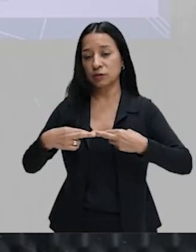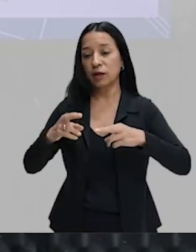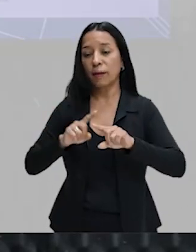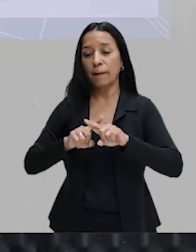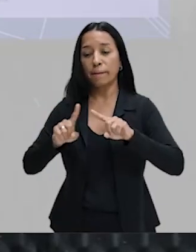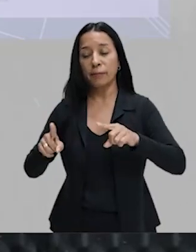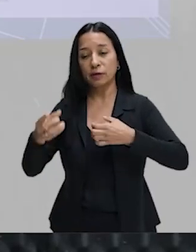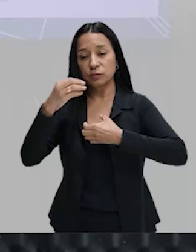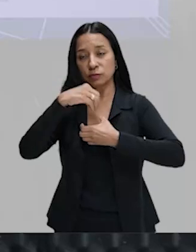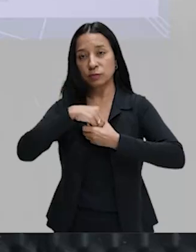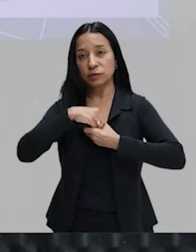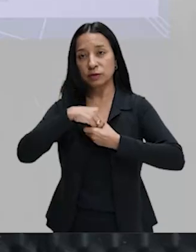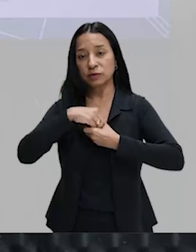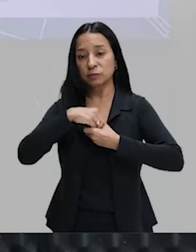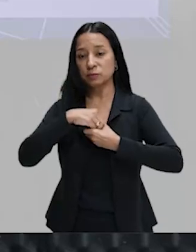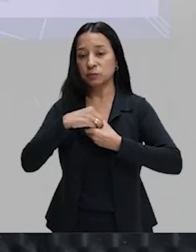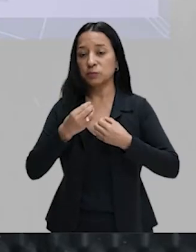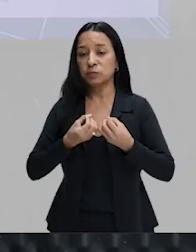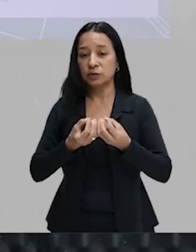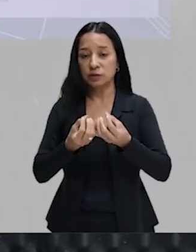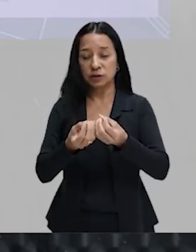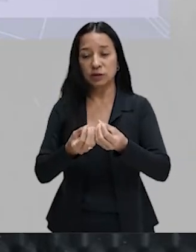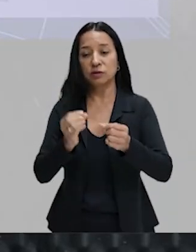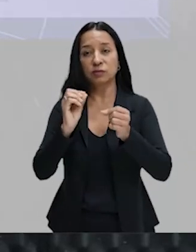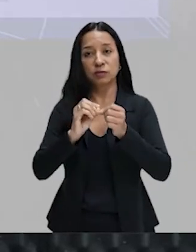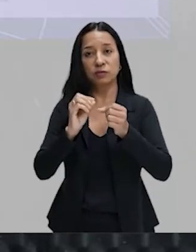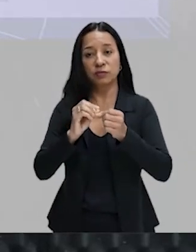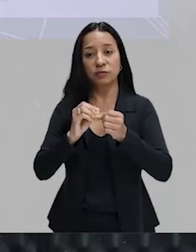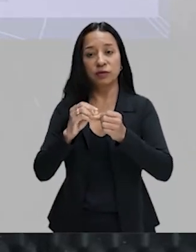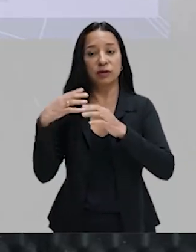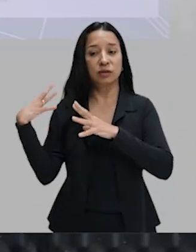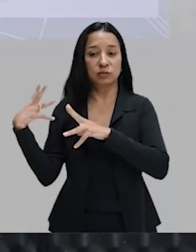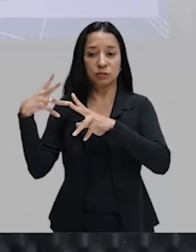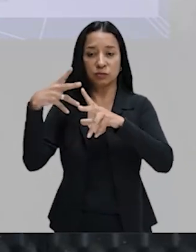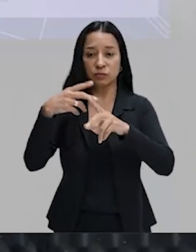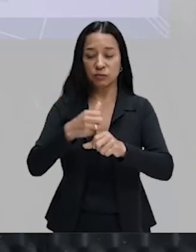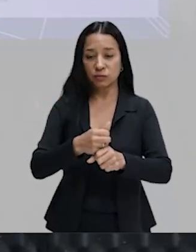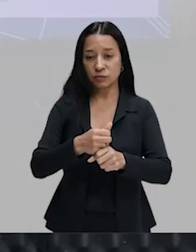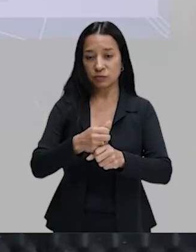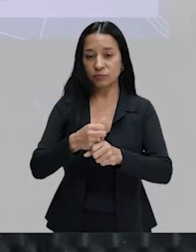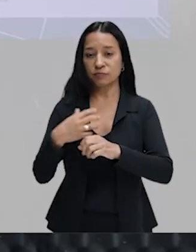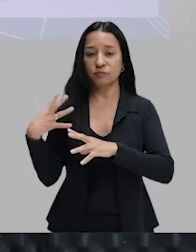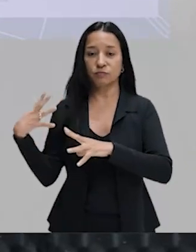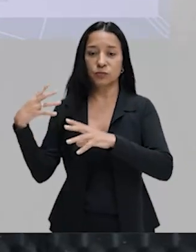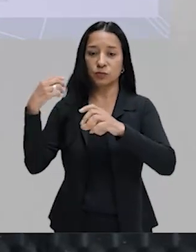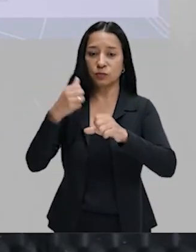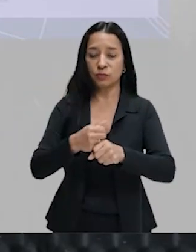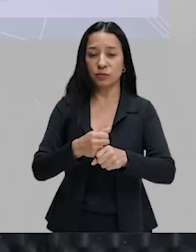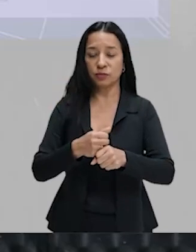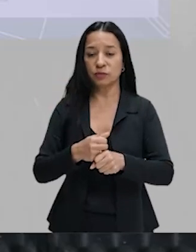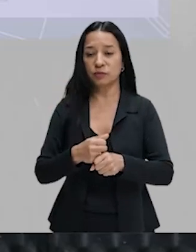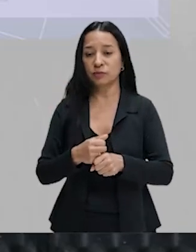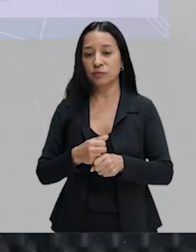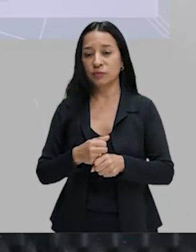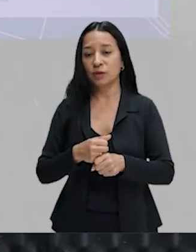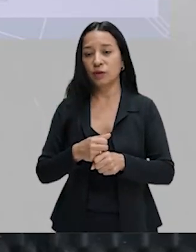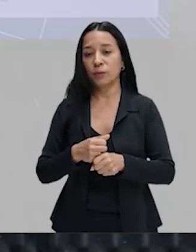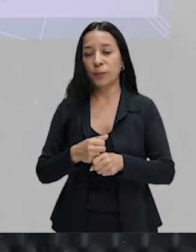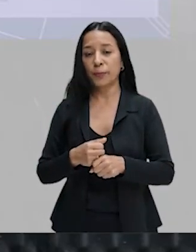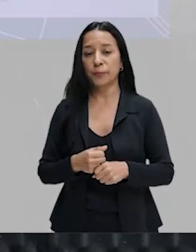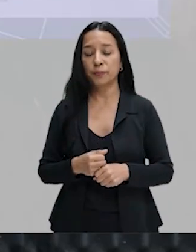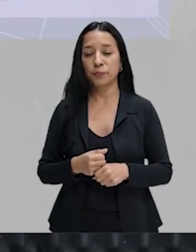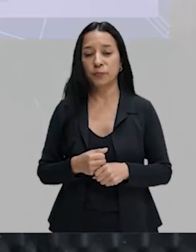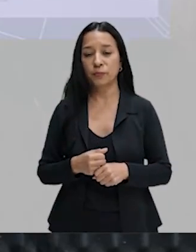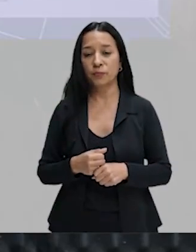do perfeito, da forma. O recurso à mitologia clássica,